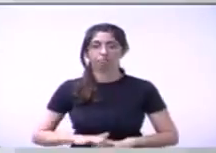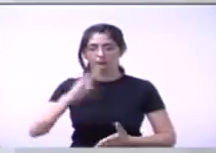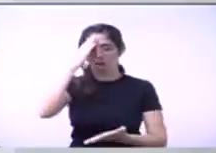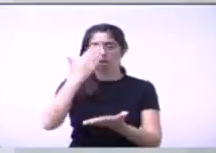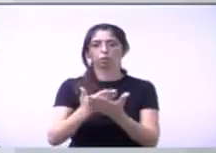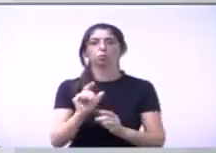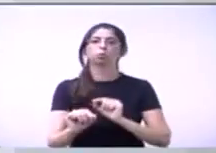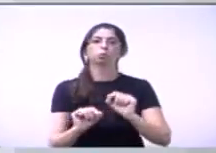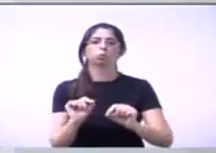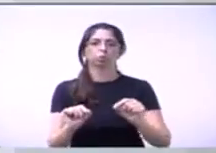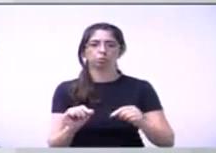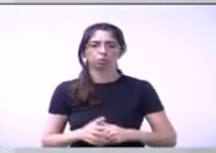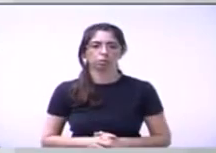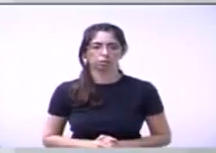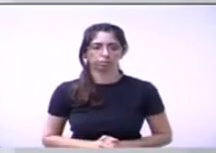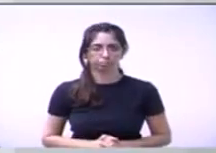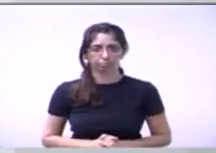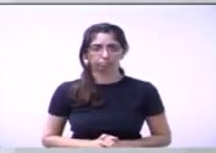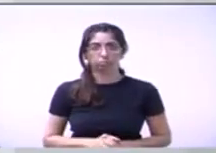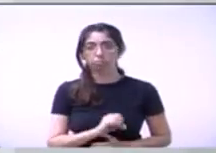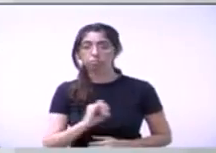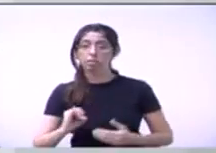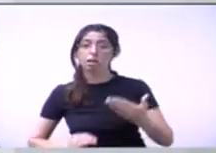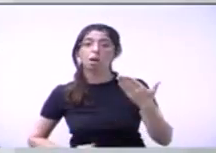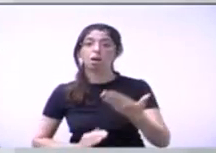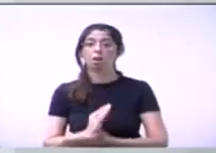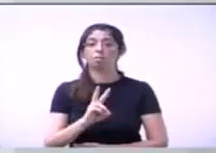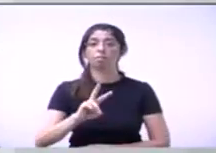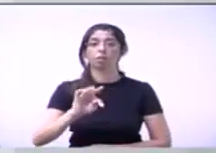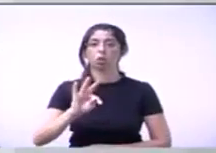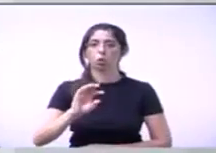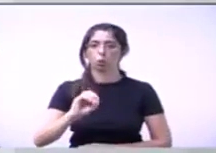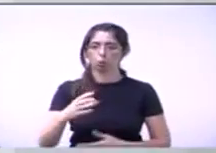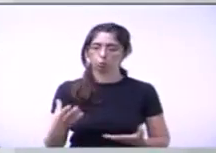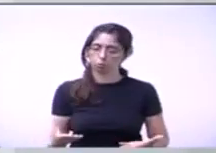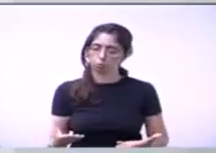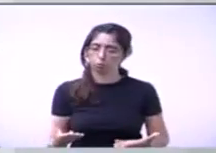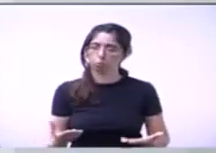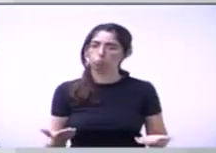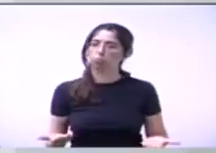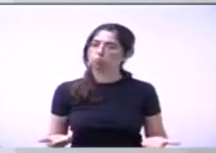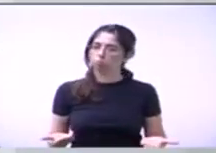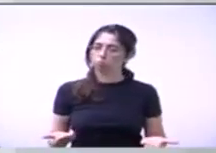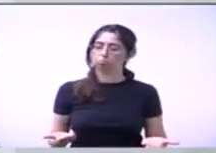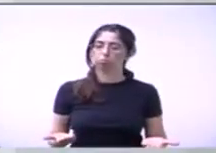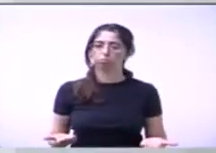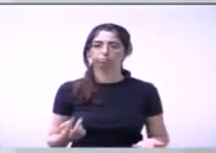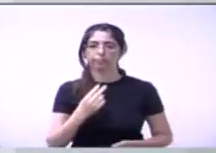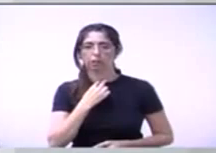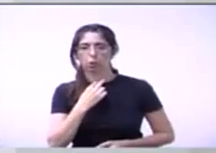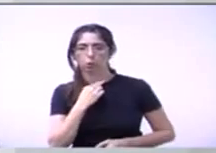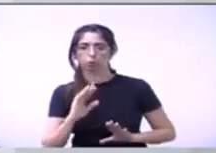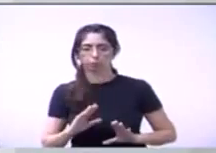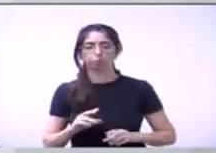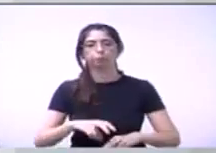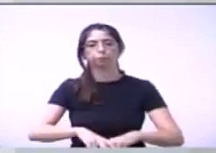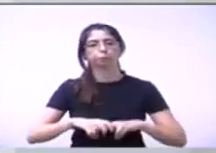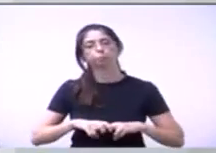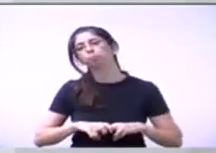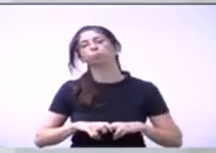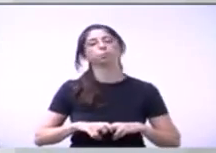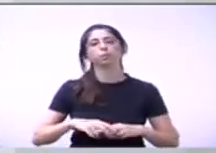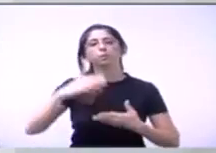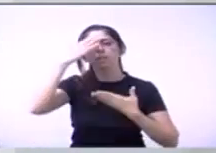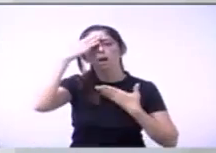Tenho certeza que o mérito é mais nobre que as posições legalistas. Agradeço, por fim, todos os trabalhadores que aqui